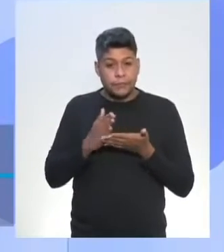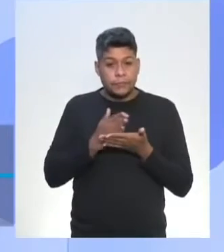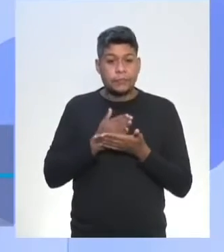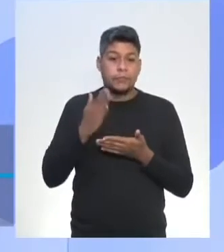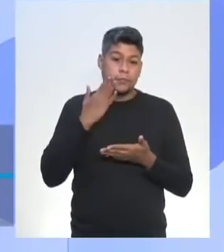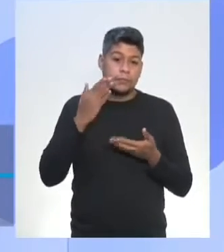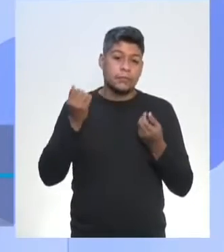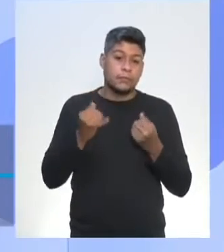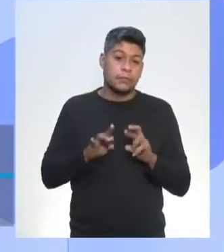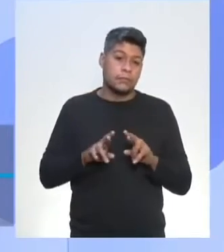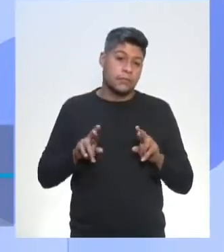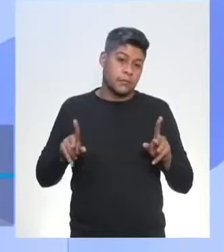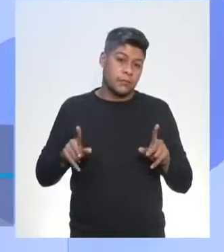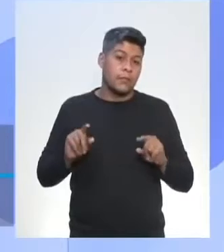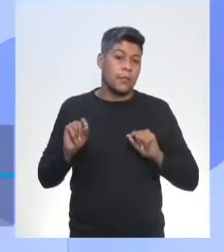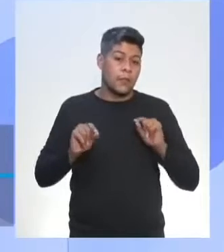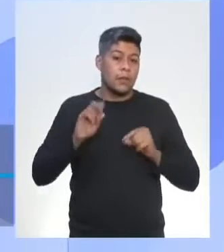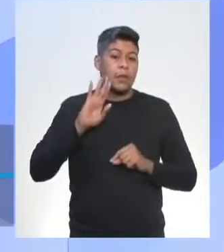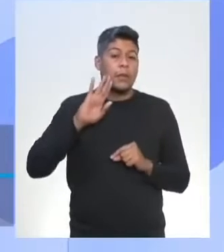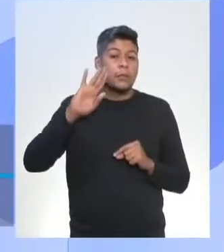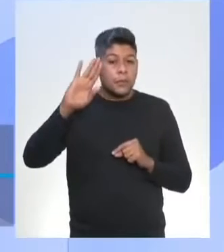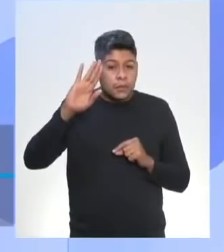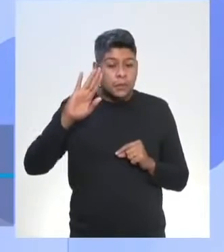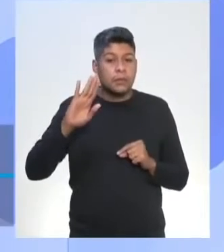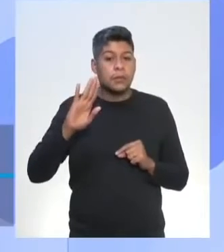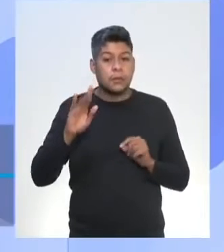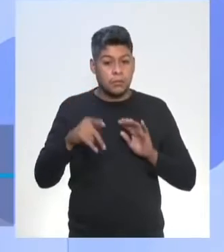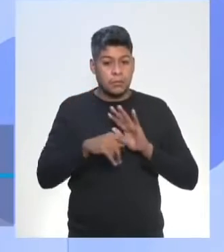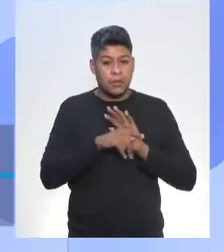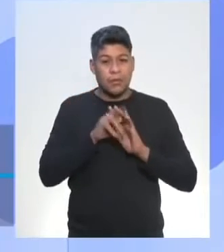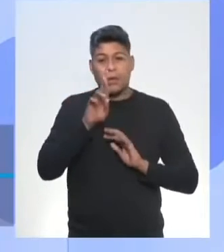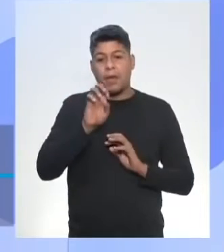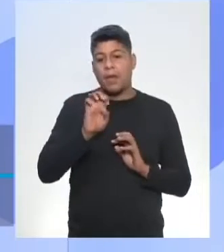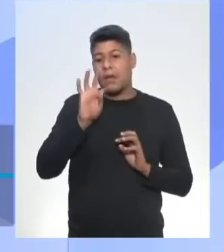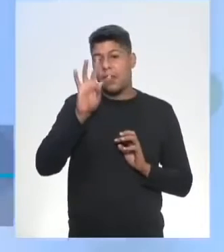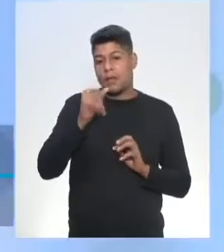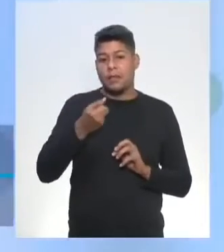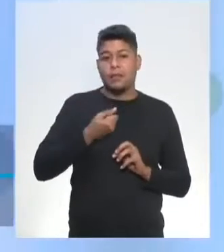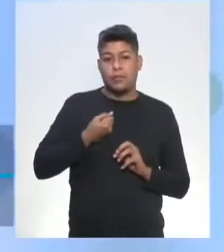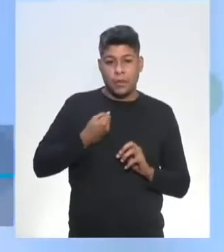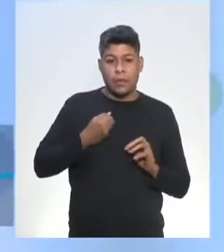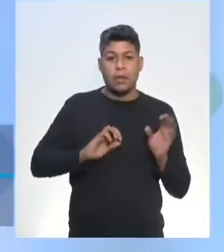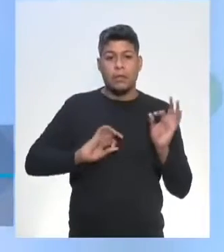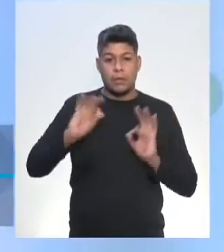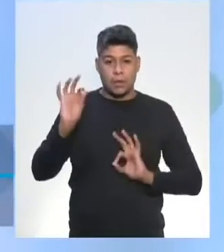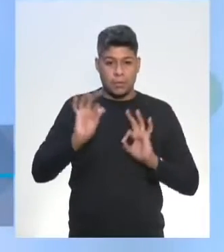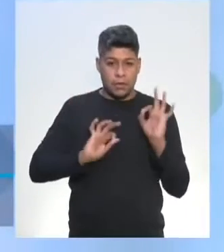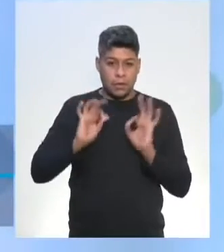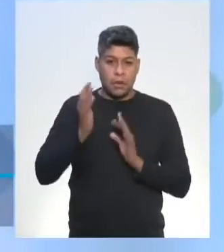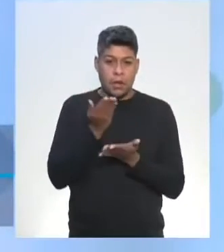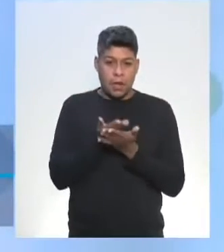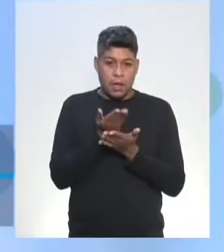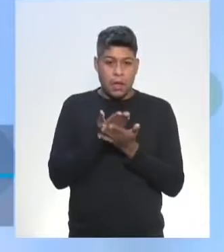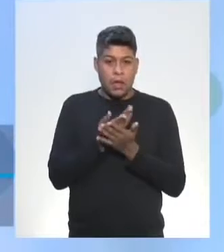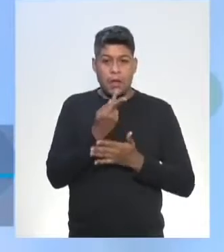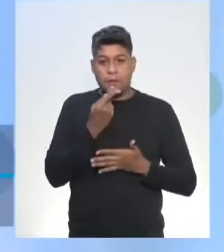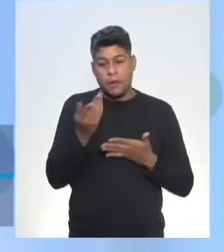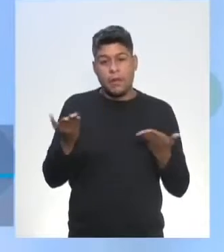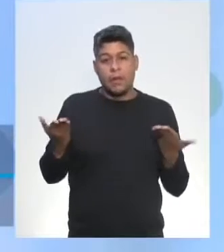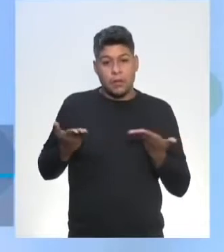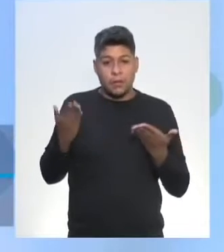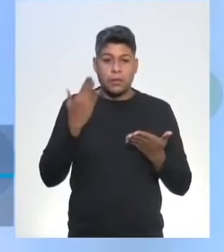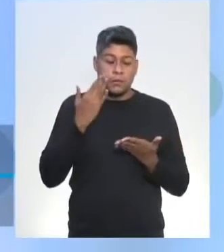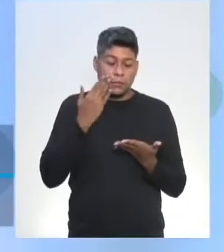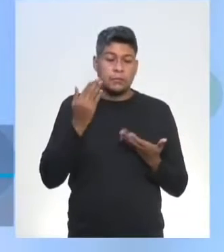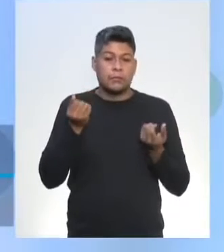comprou uma abordagem um pouco diferente né Principalmente com a reta numérica não é verdade você vai preparar um aula do que a gente vai falar agora pode